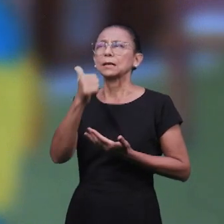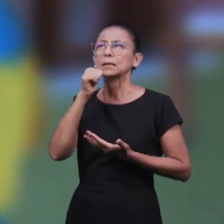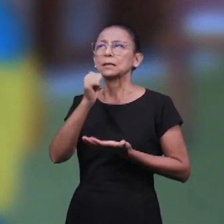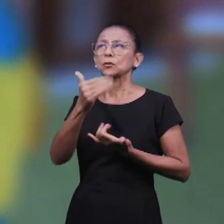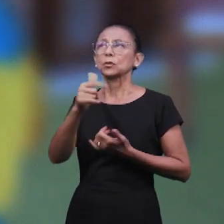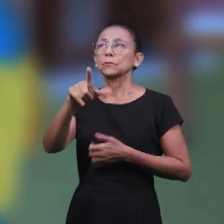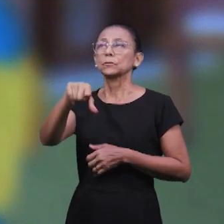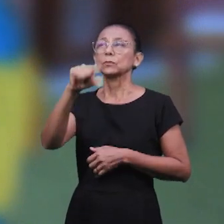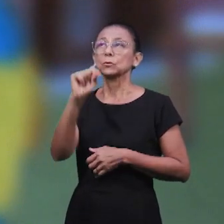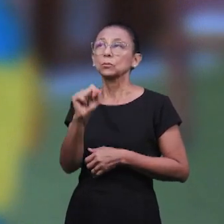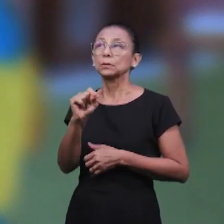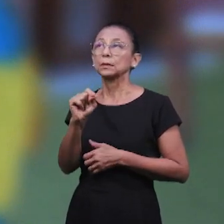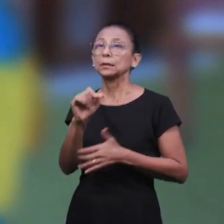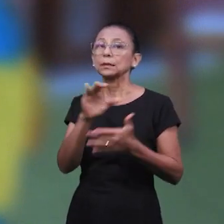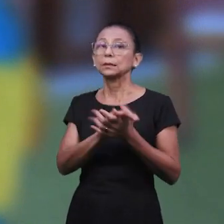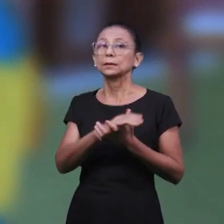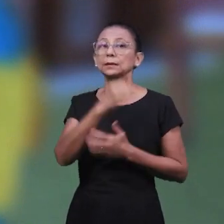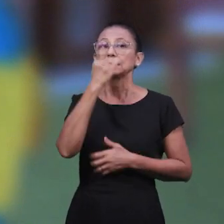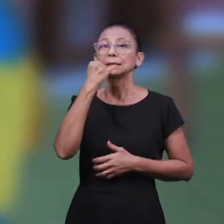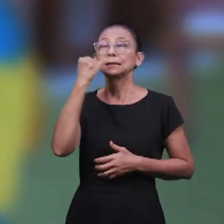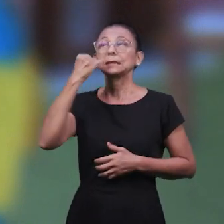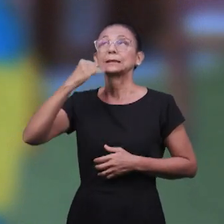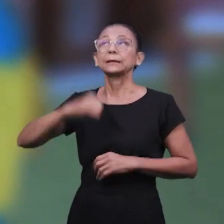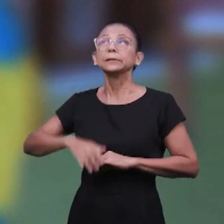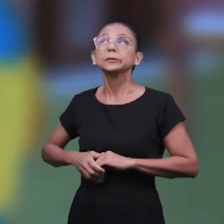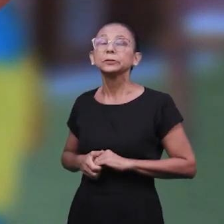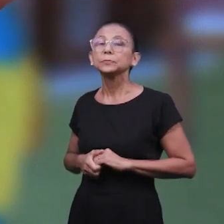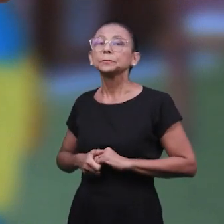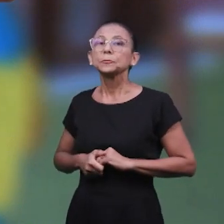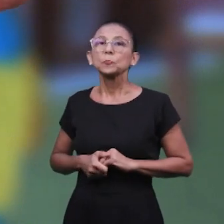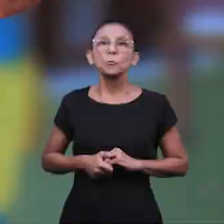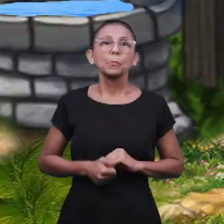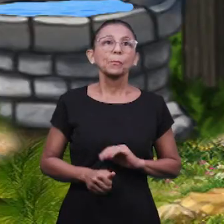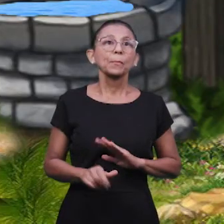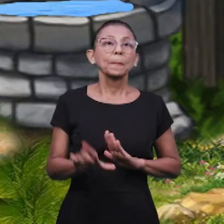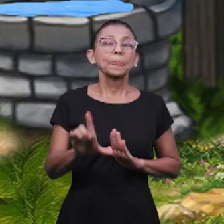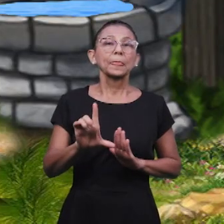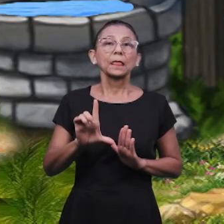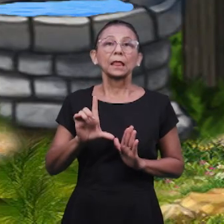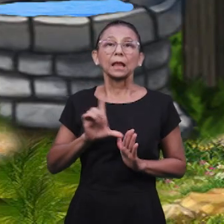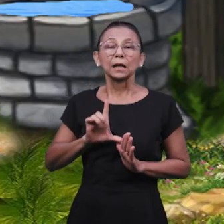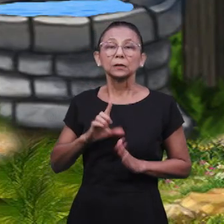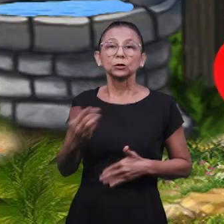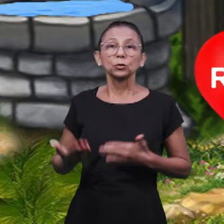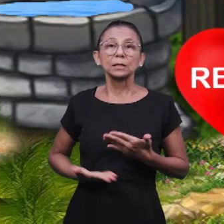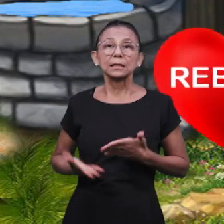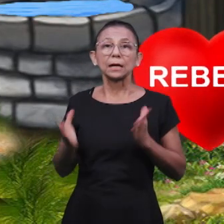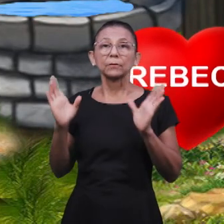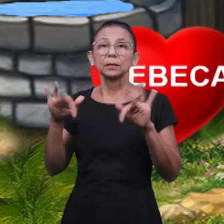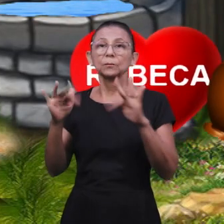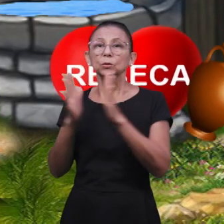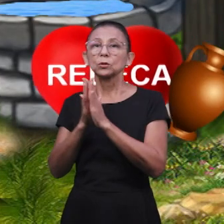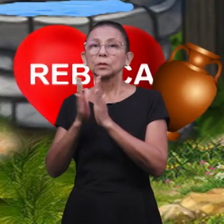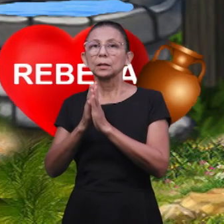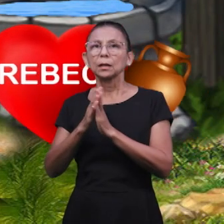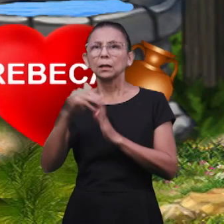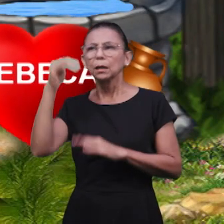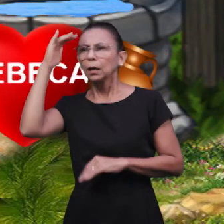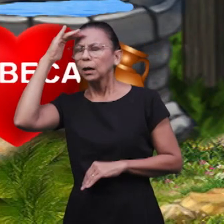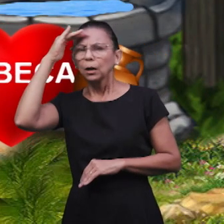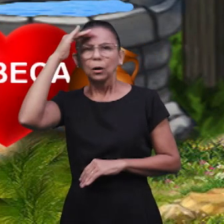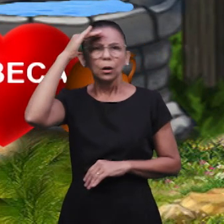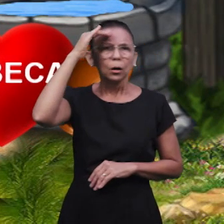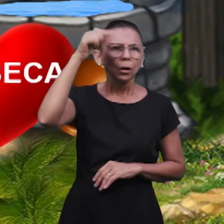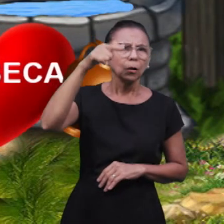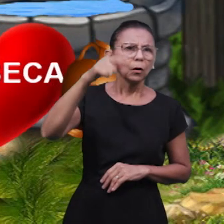Isaque. E antes mesmo que Eliezer terminasse de orar, ele avistou Rebeca vindo